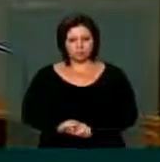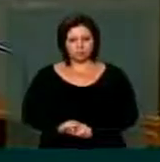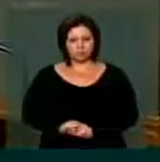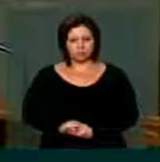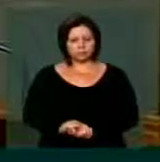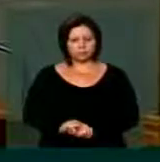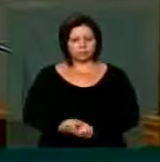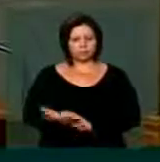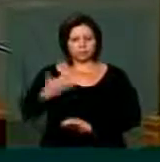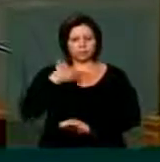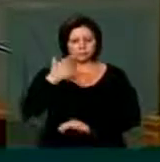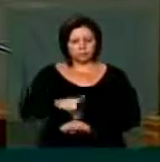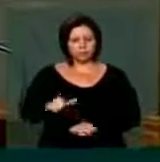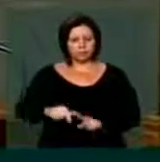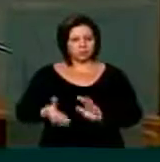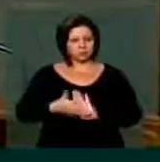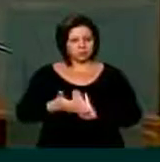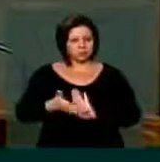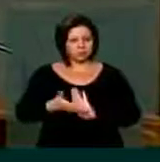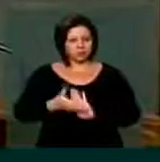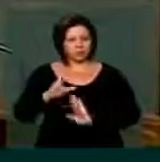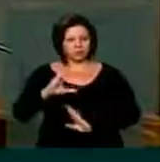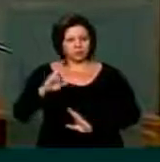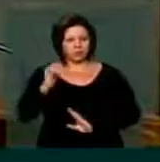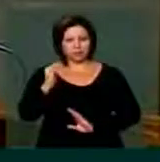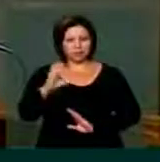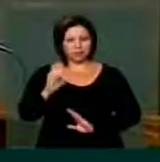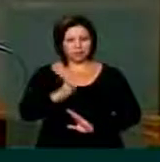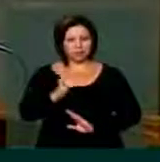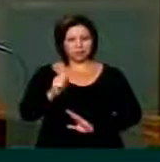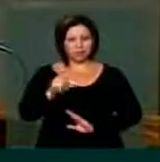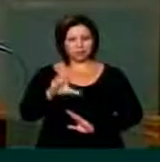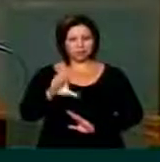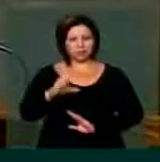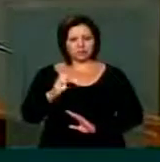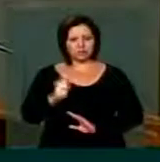companheiro reeleito. Parabéns, Chico Alencar, da nossa bancada. Igualmente, claro.